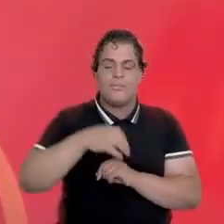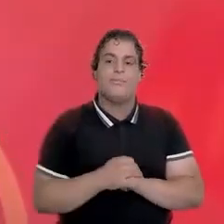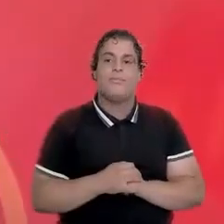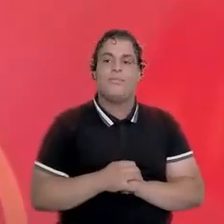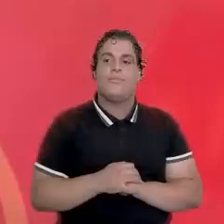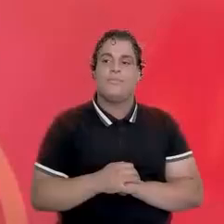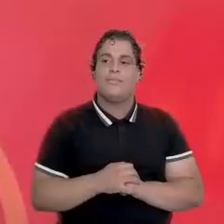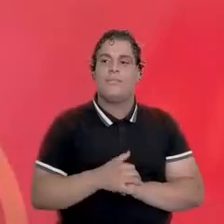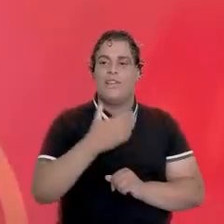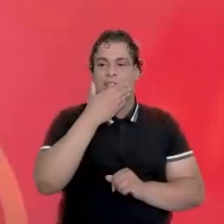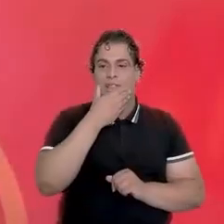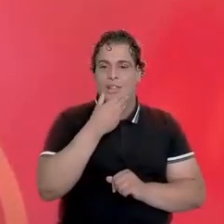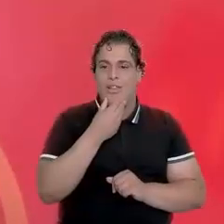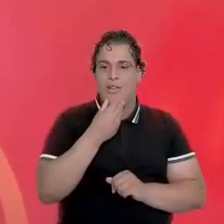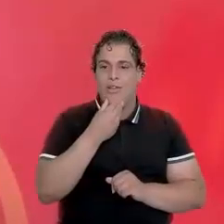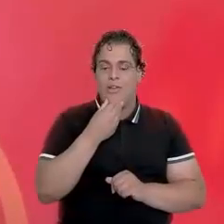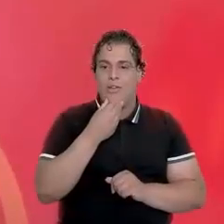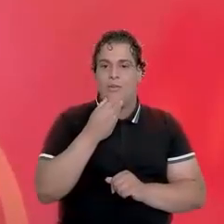Esse é um homem do campo.